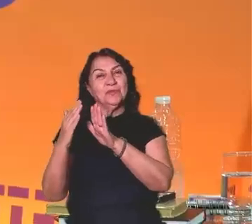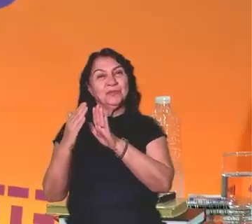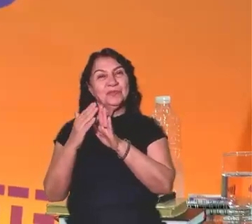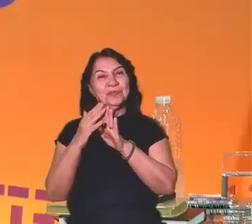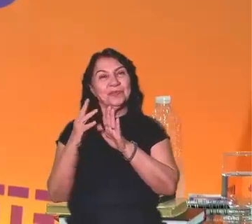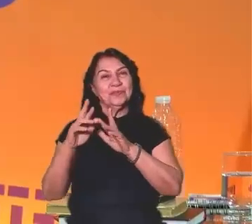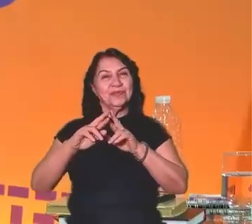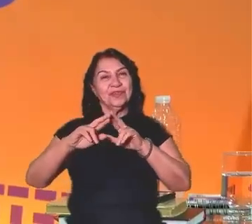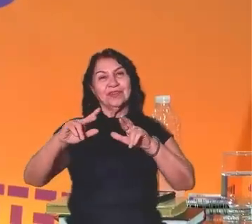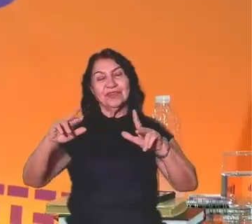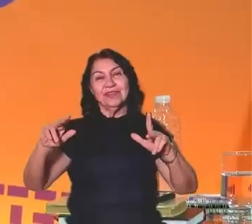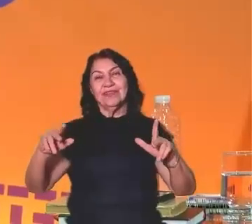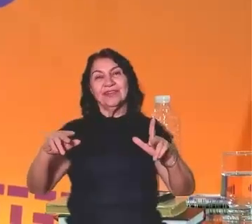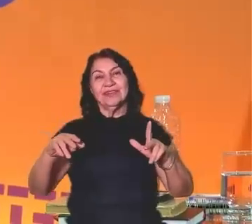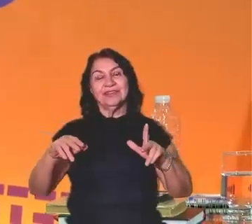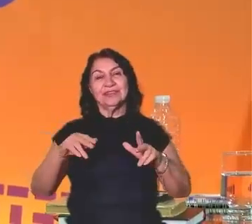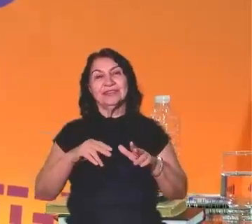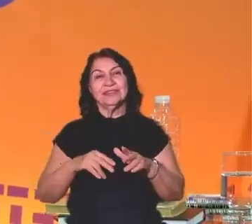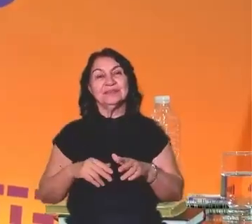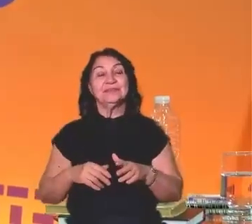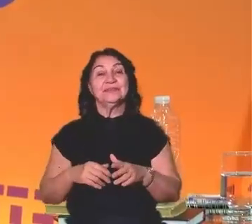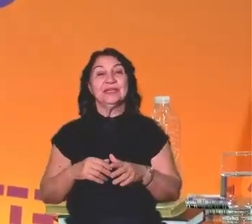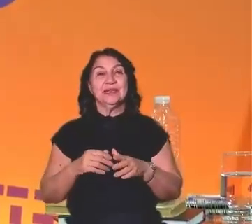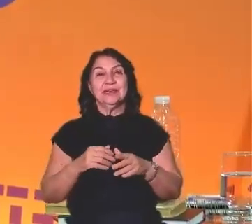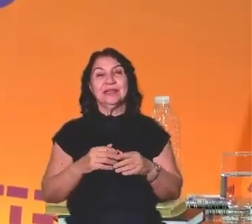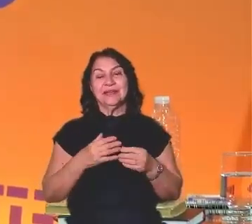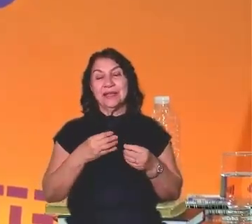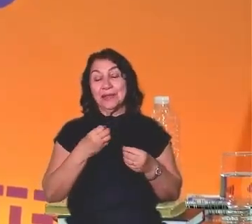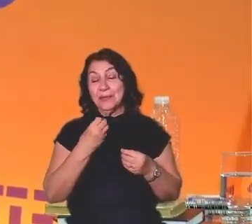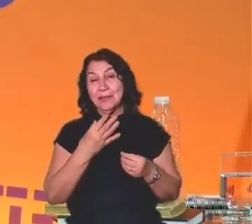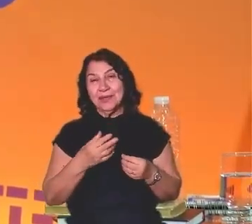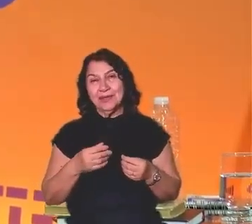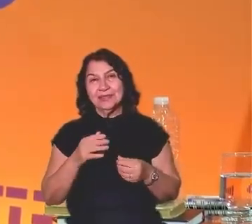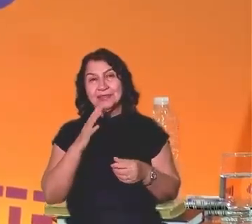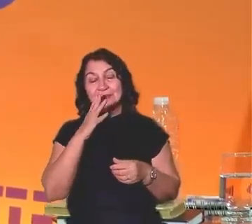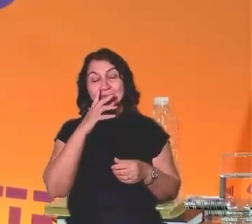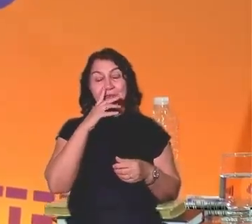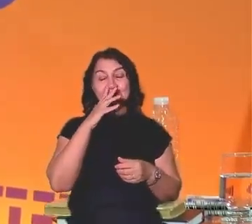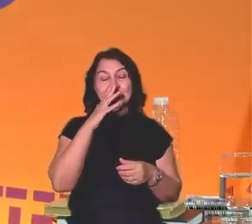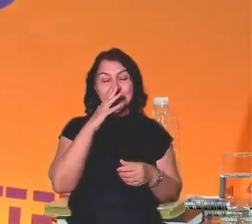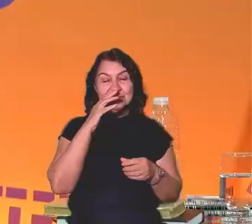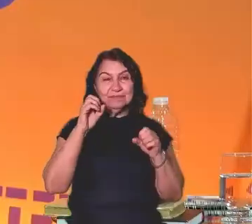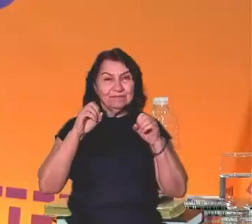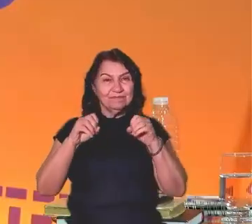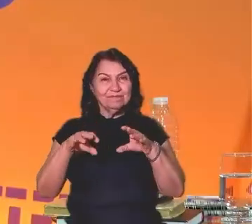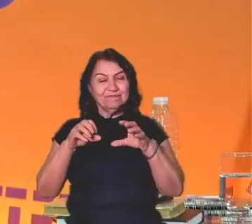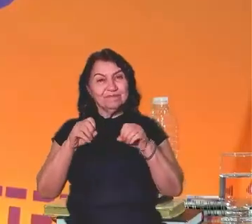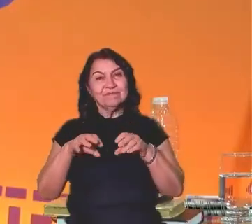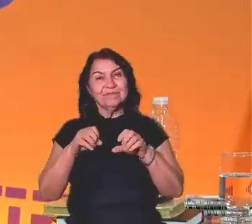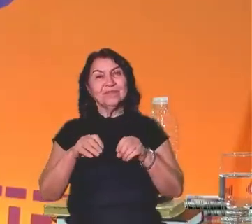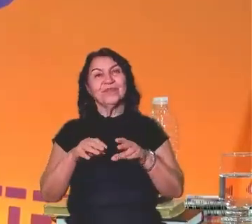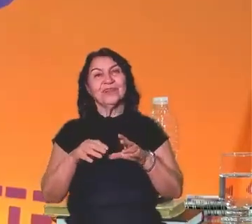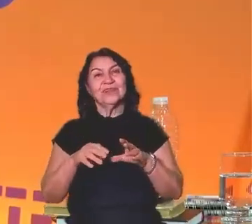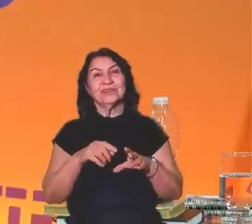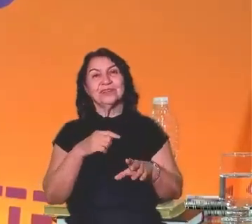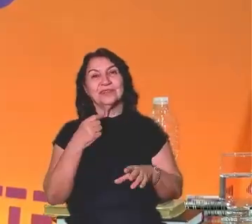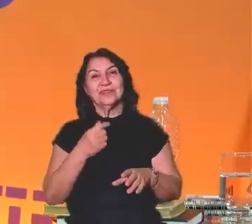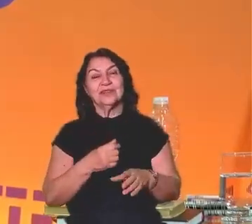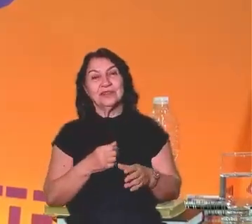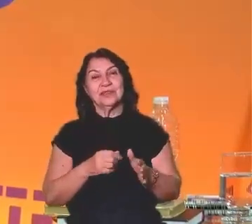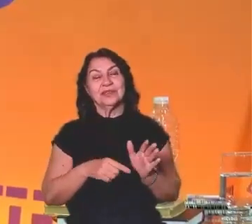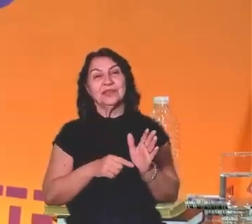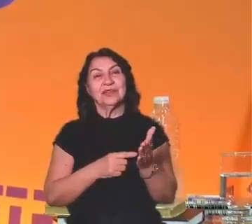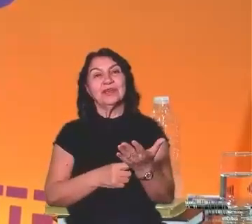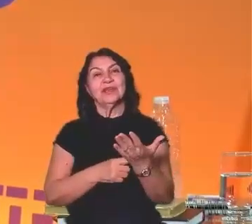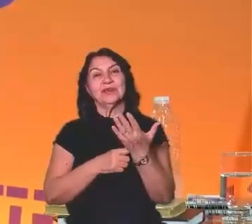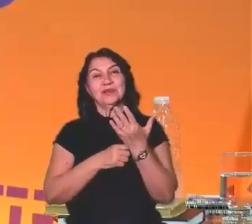Mas eu acho que o que mais me faz brilhar o olho na escola é isso, assim, é na educação que eu acho que a gente ajuda a